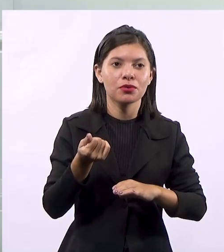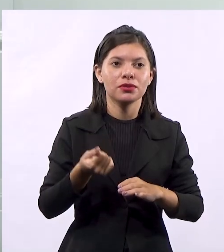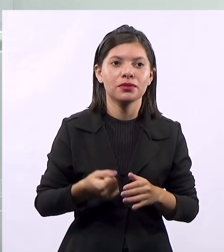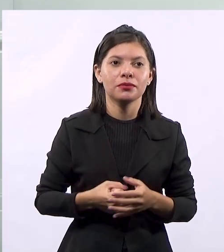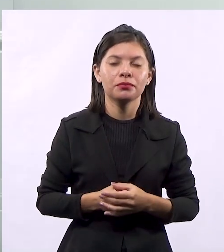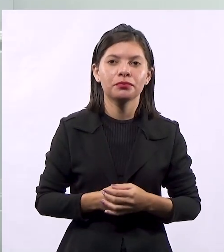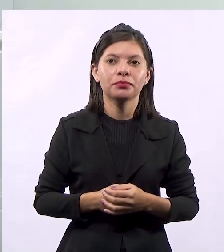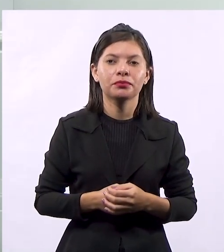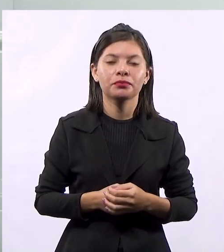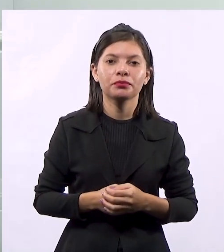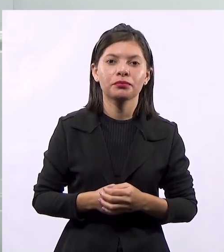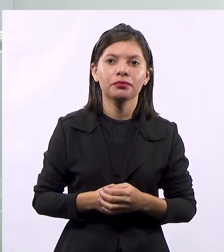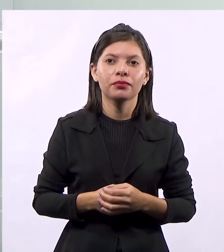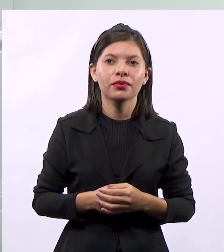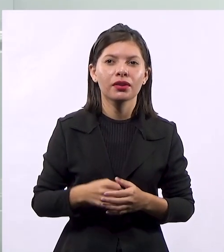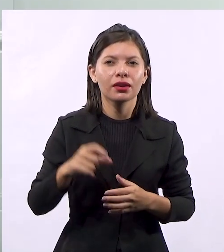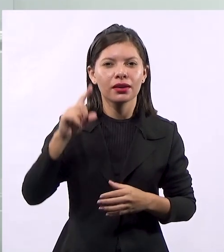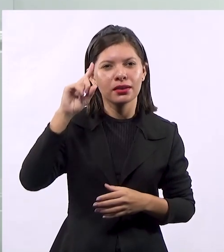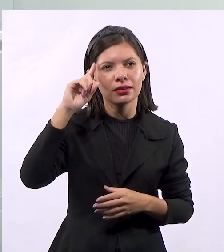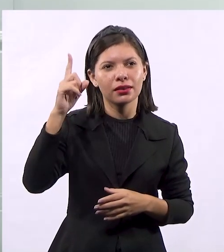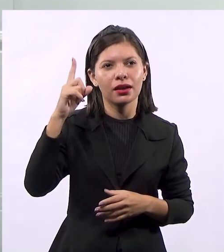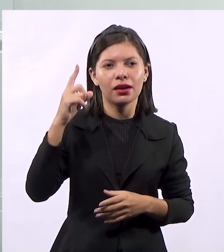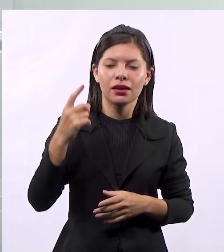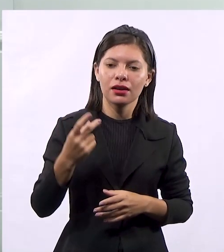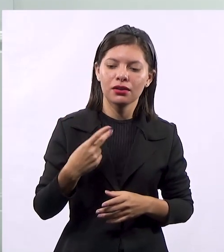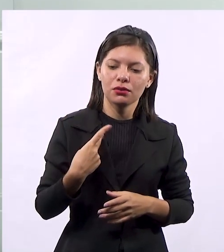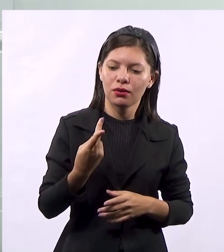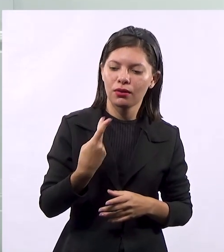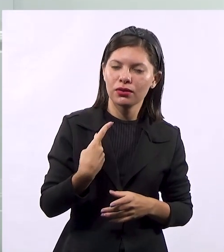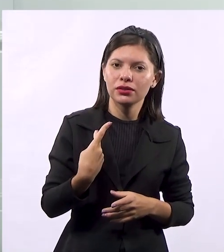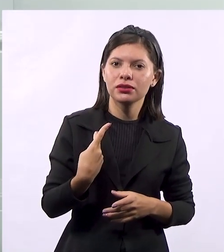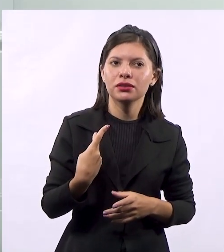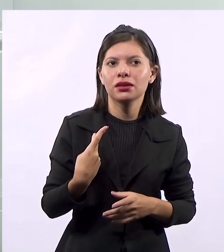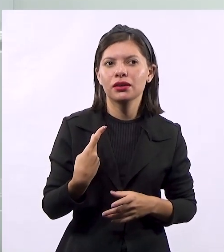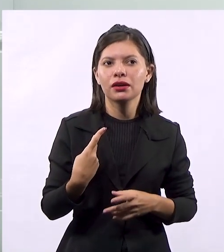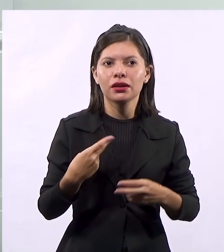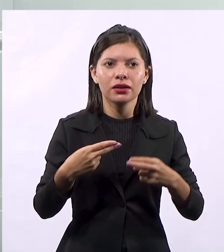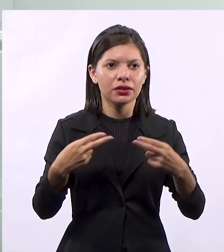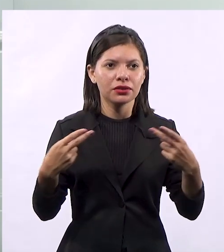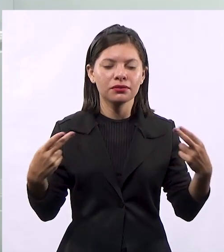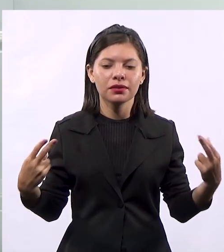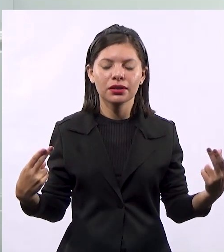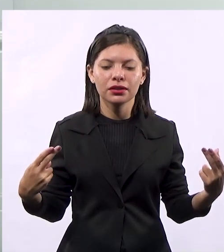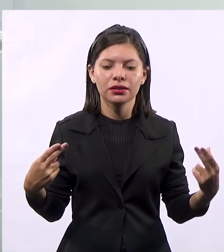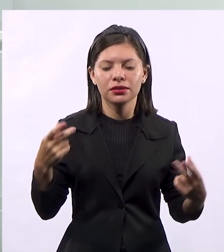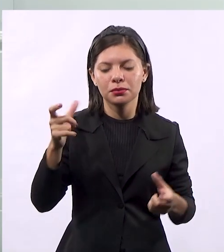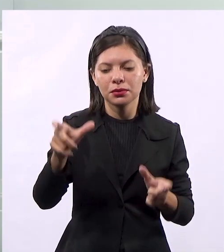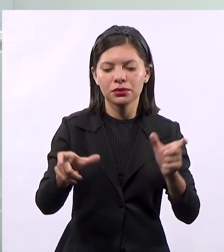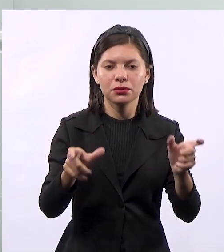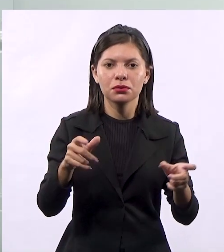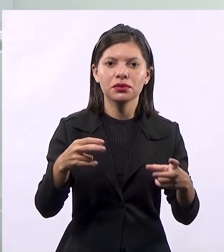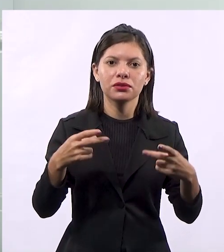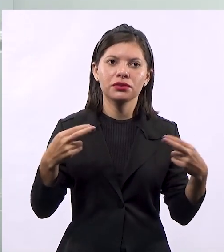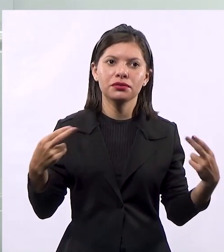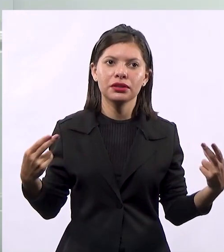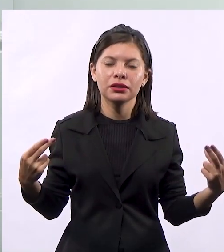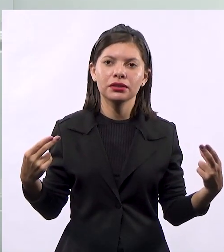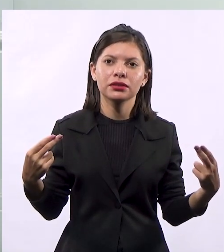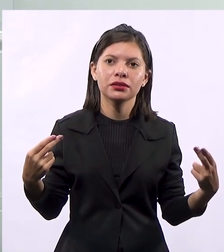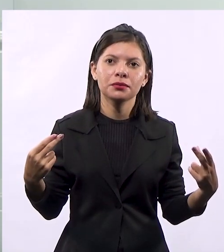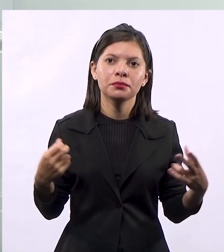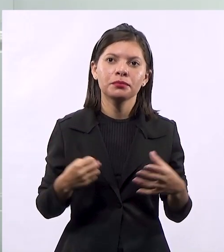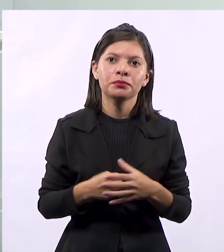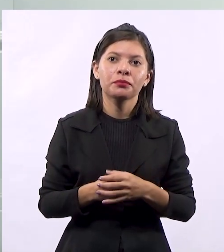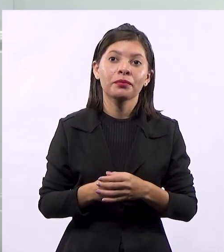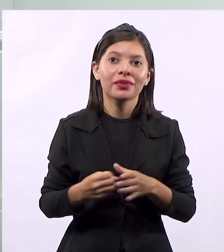Percebam que a norma, ela diz o quê? Igualdade de condições. Então, ela já está no seu bojo